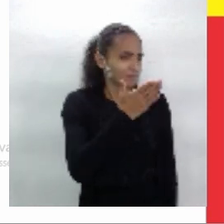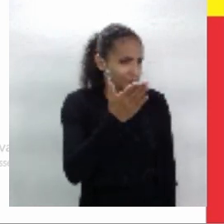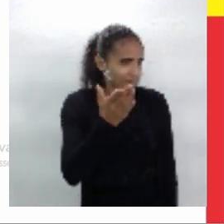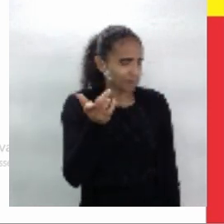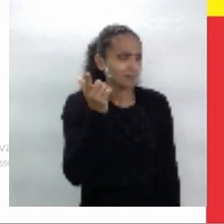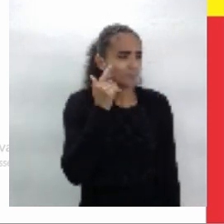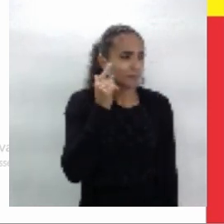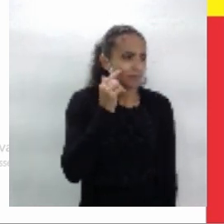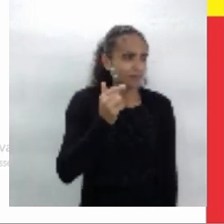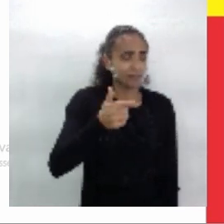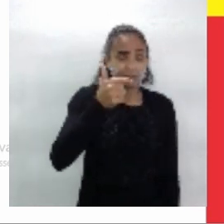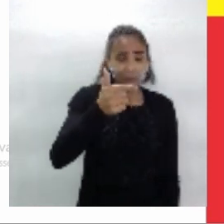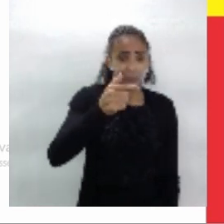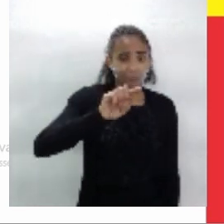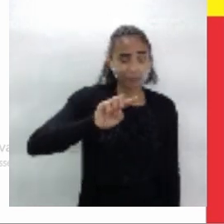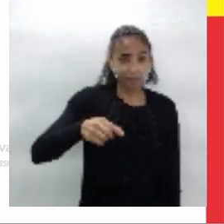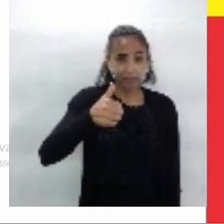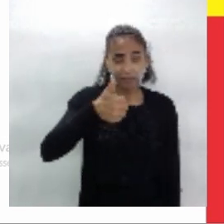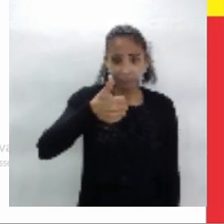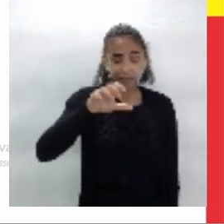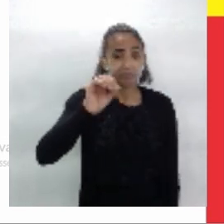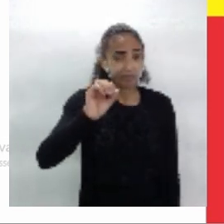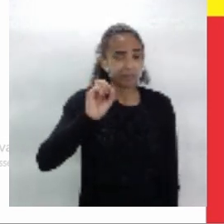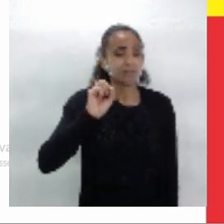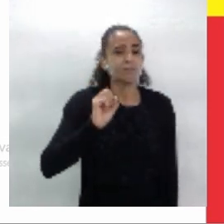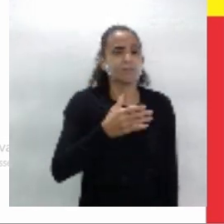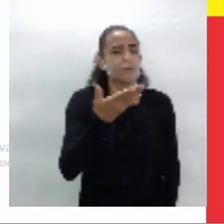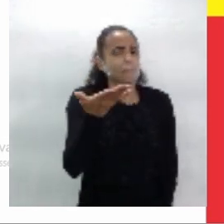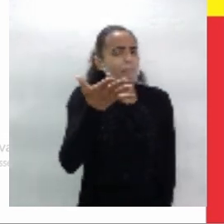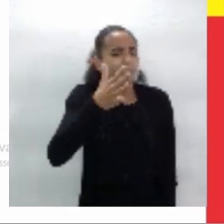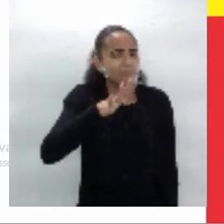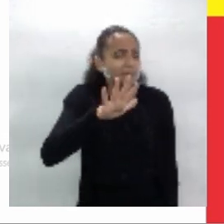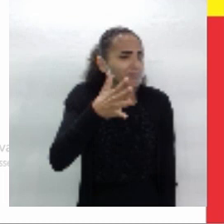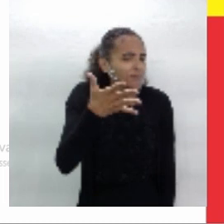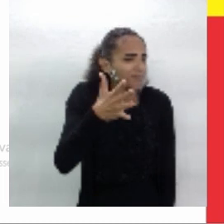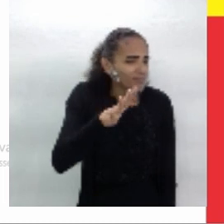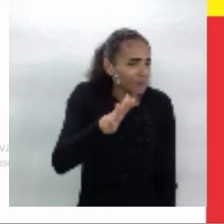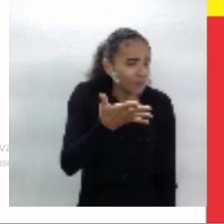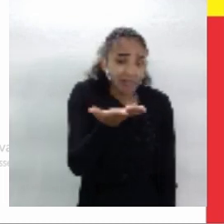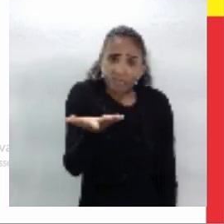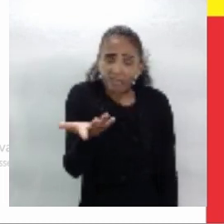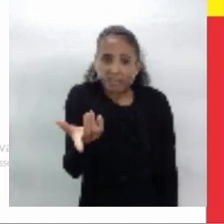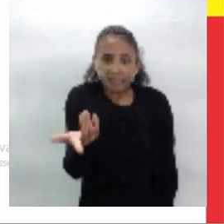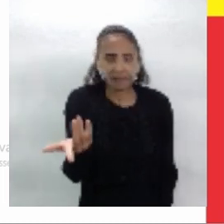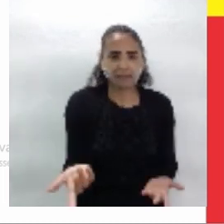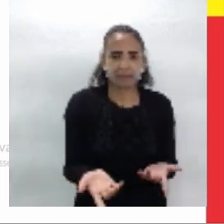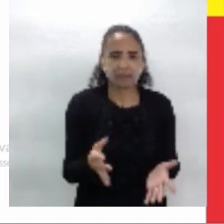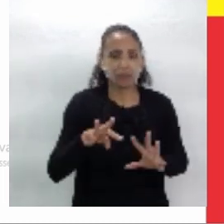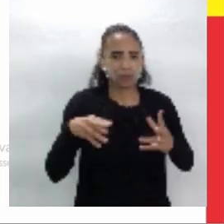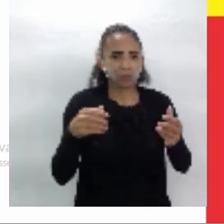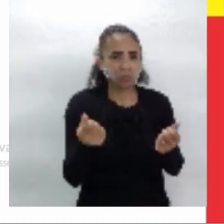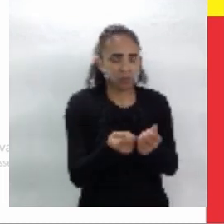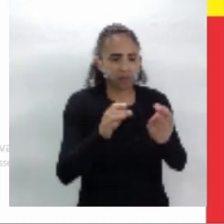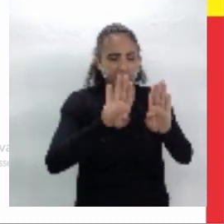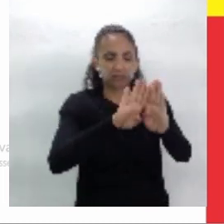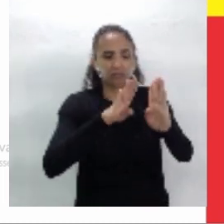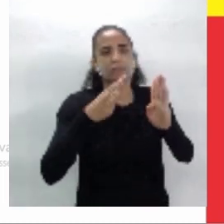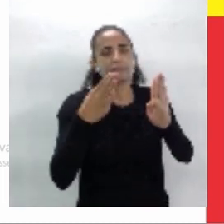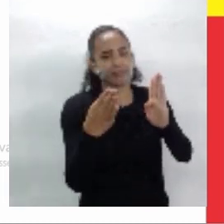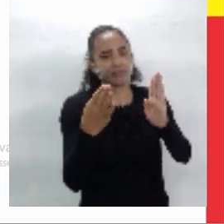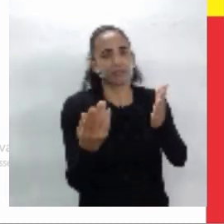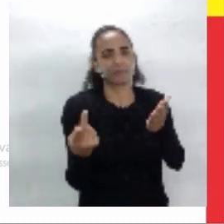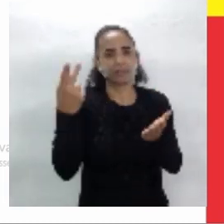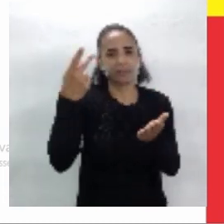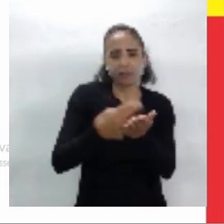disse 2,10 m, então é o número aproximado. Não quer dizer que todas as portas vão ter